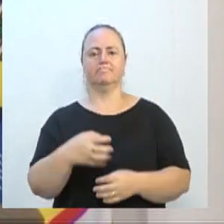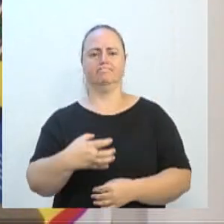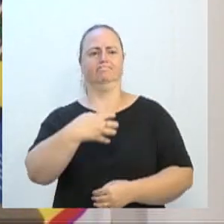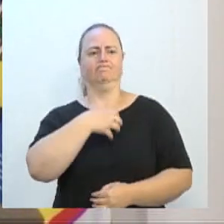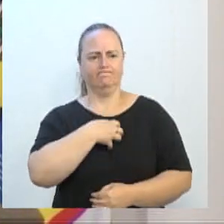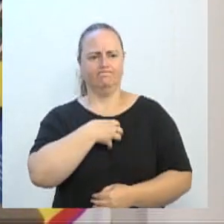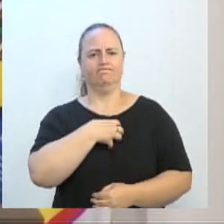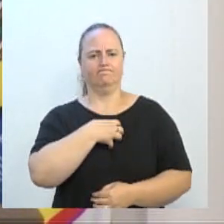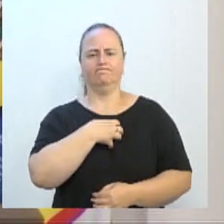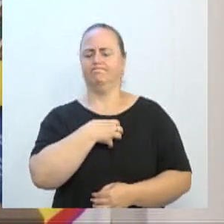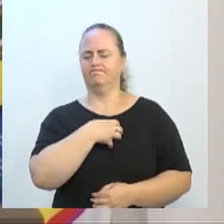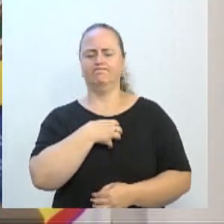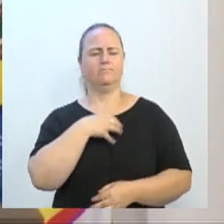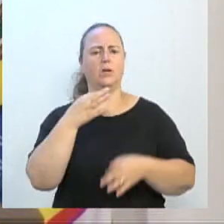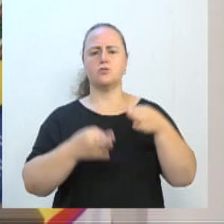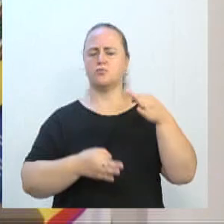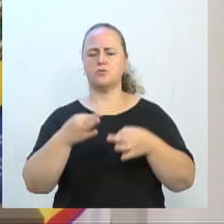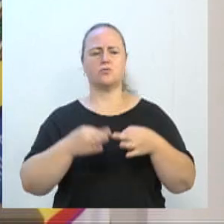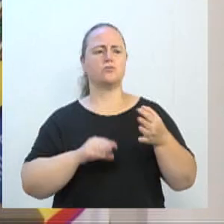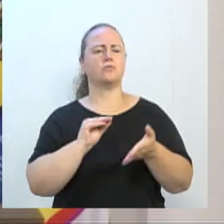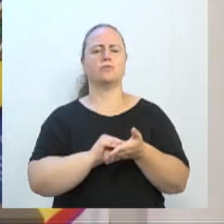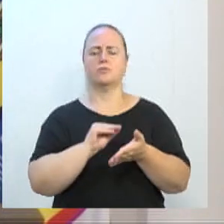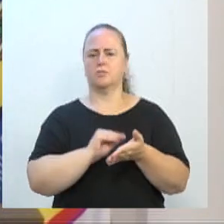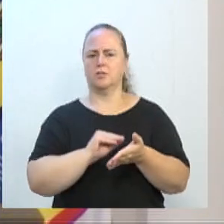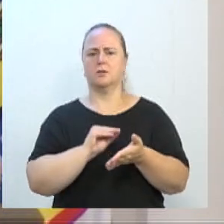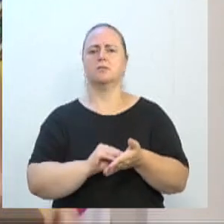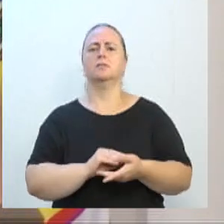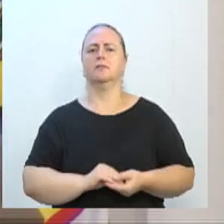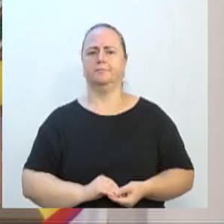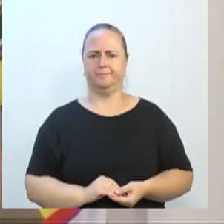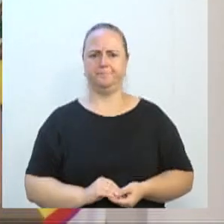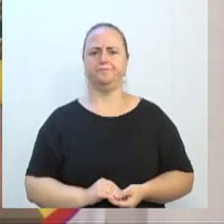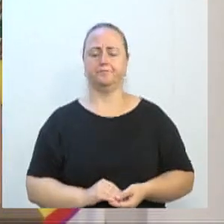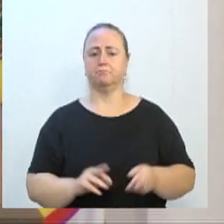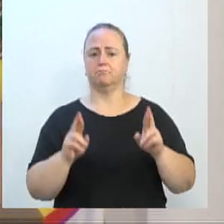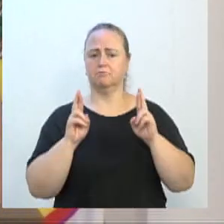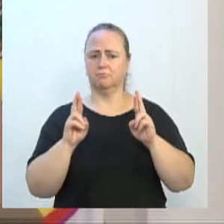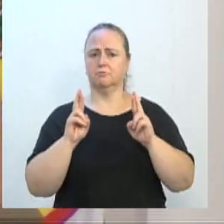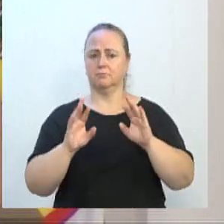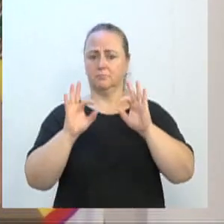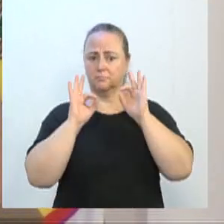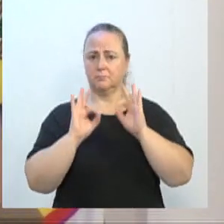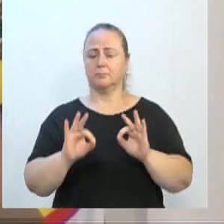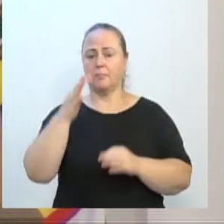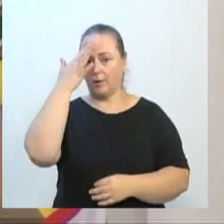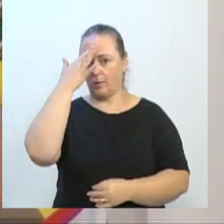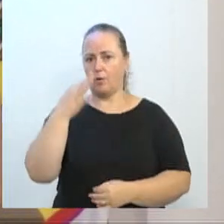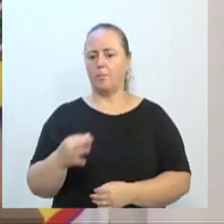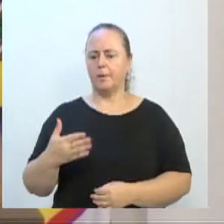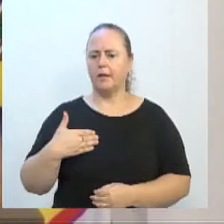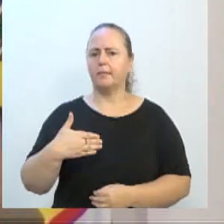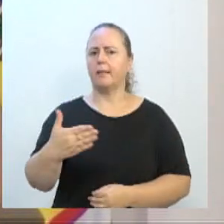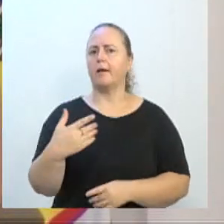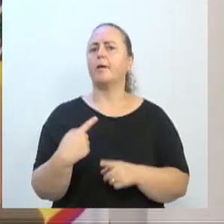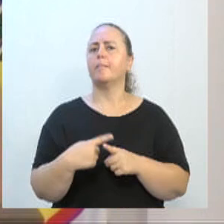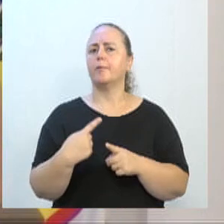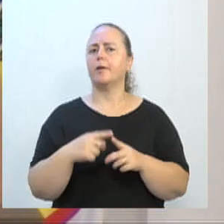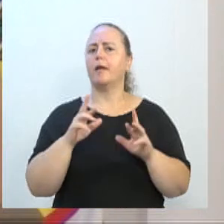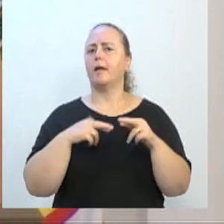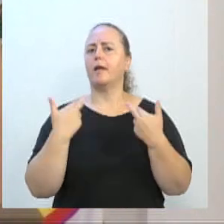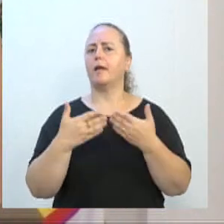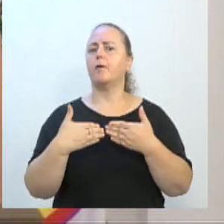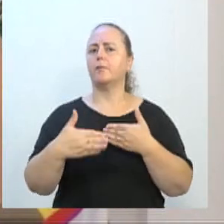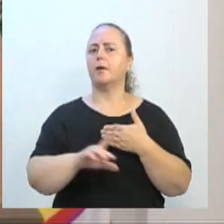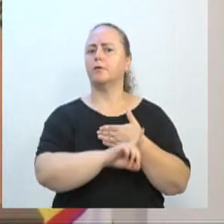cada um de vossas excelências aqui hoje. E espero, vereador Adriano, que a gente consiga, de fato, entender por que isso acontece na reunião que teremos